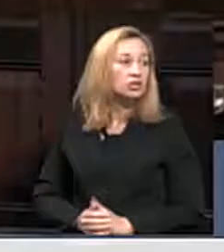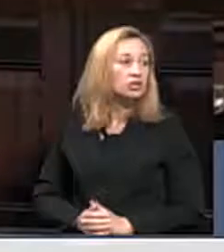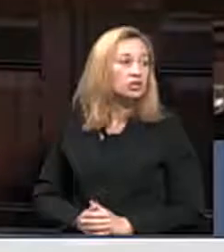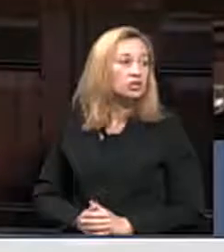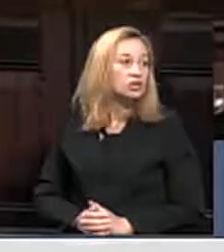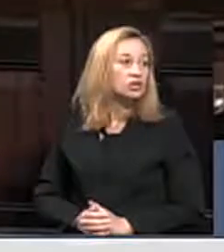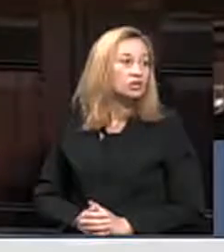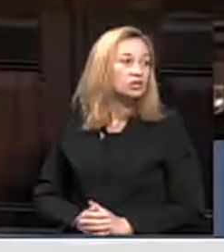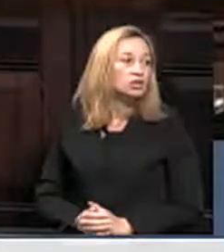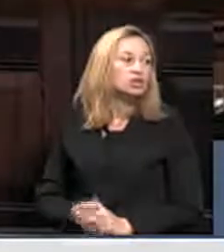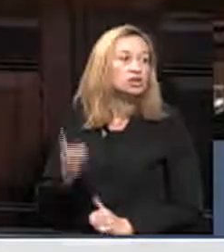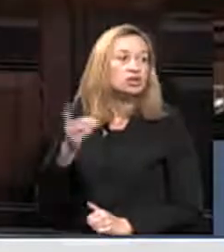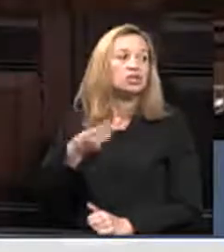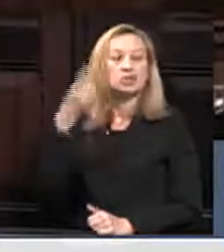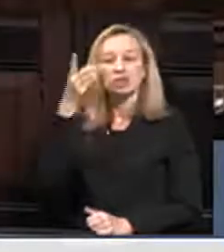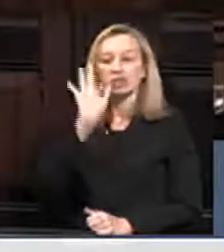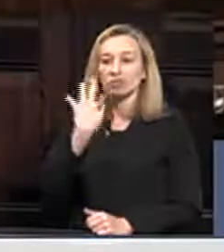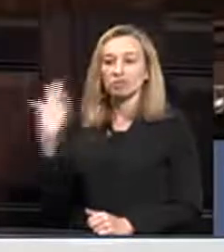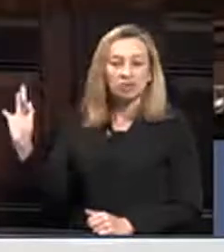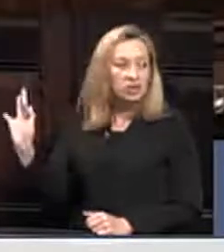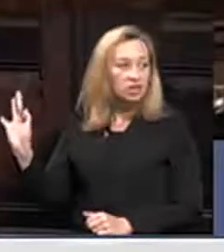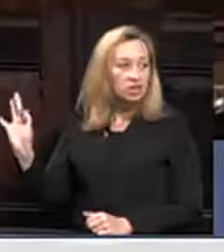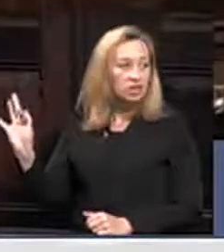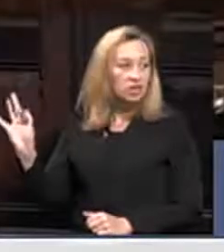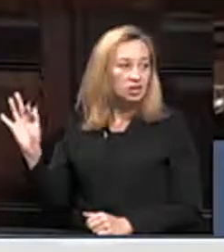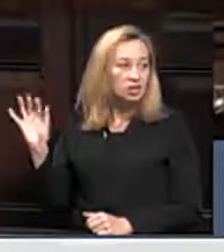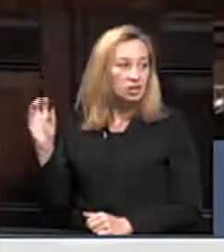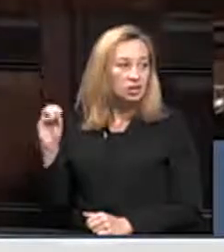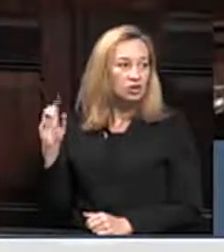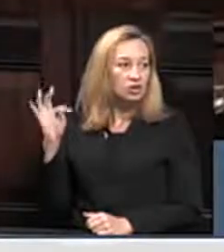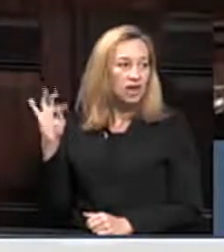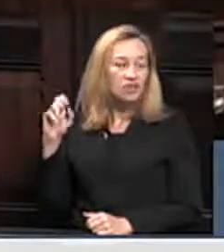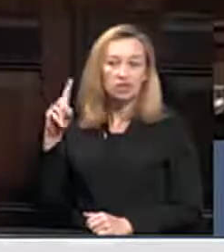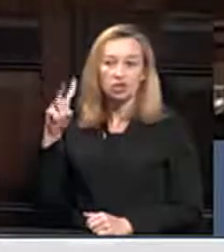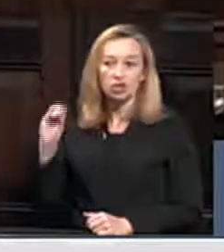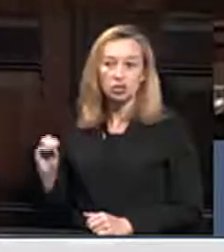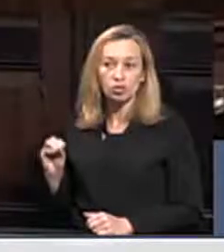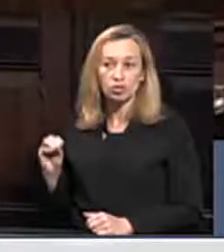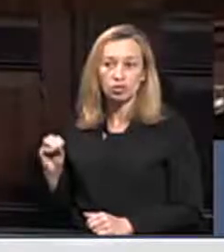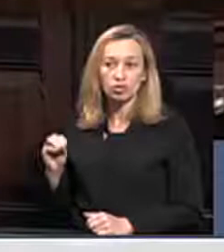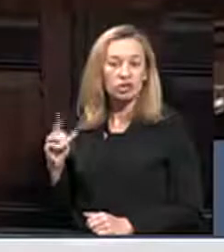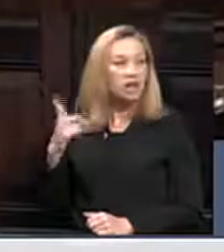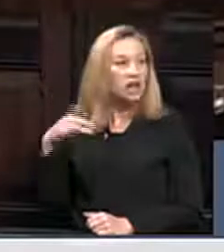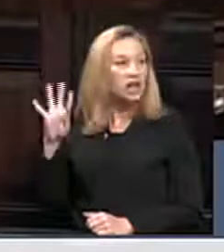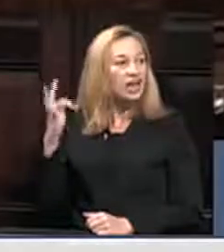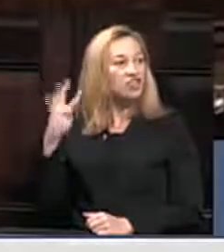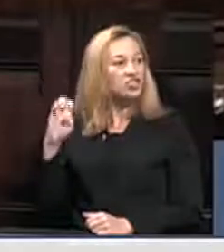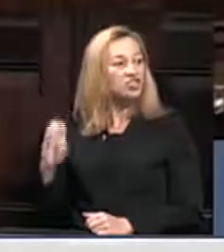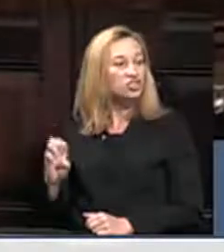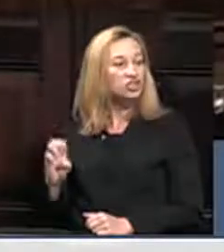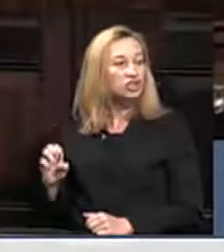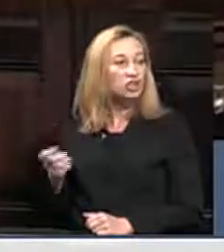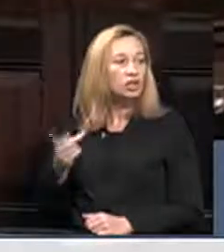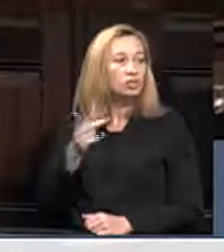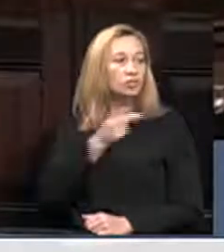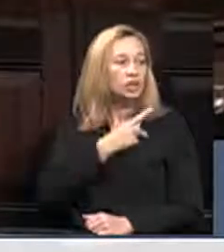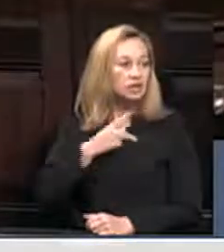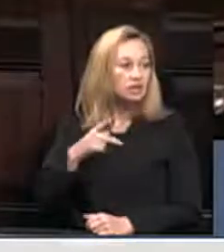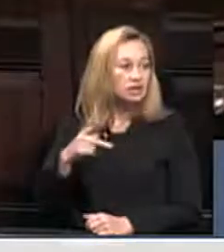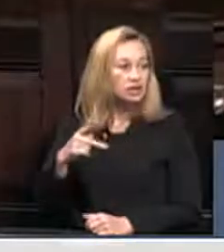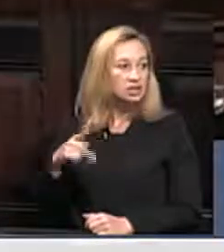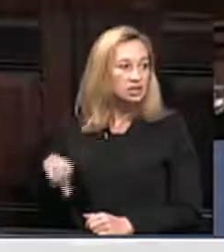atual deputado federal, deputado Otávio Leite, presidente regional